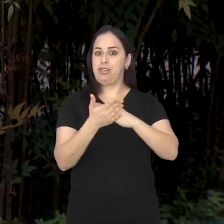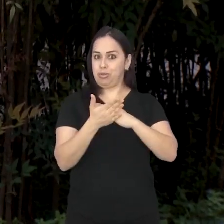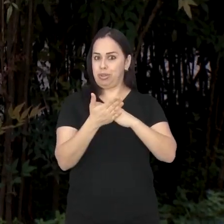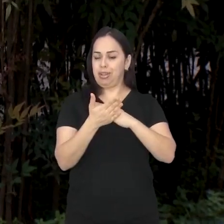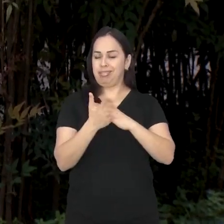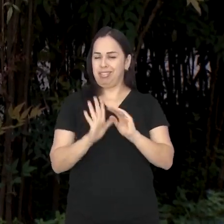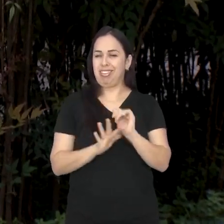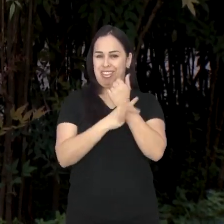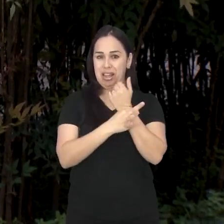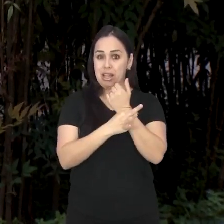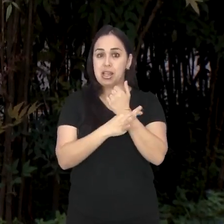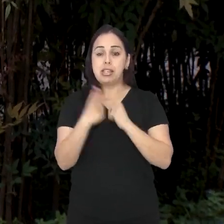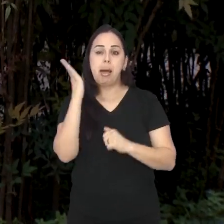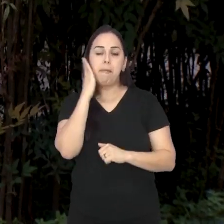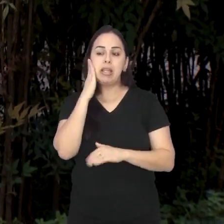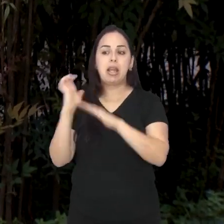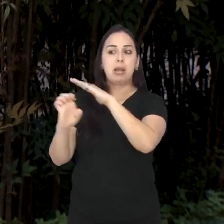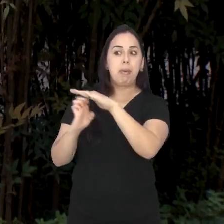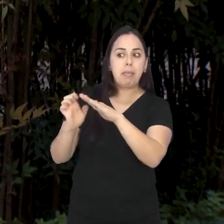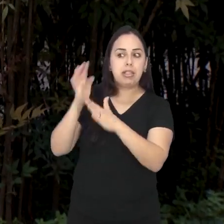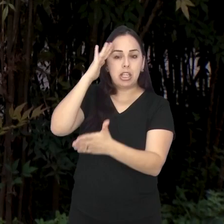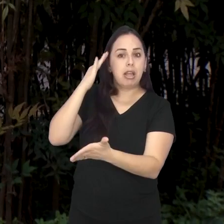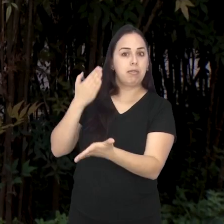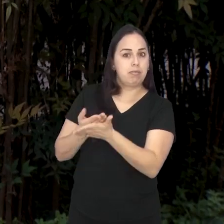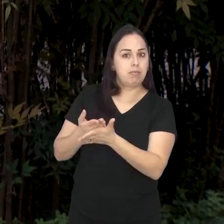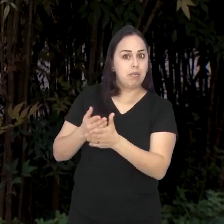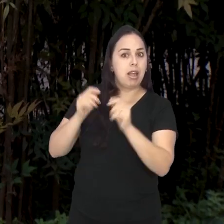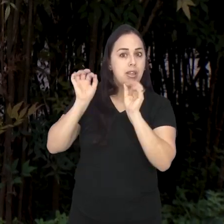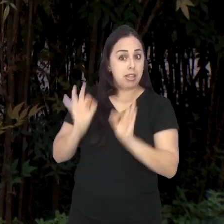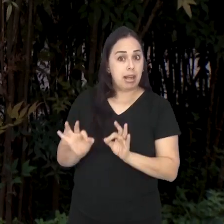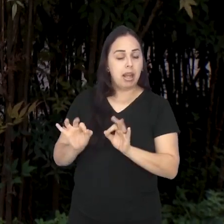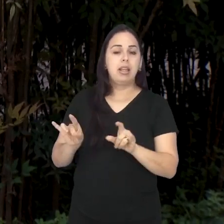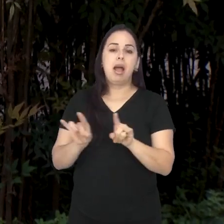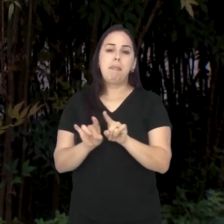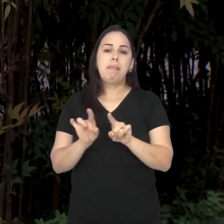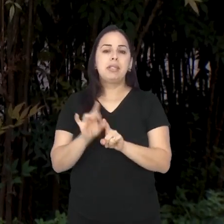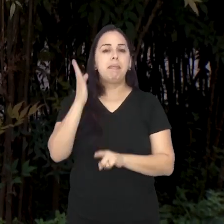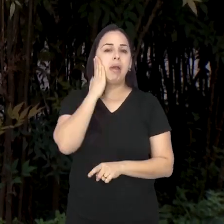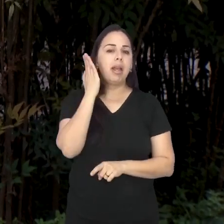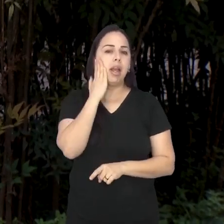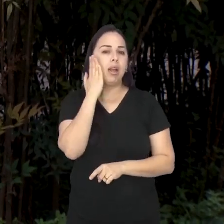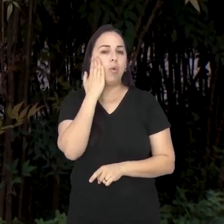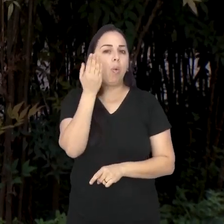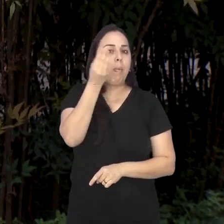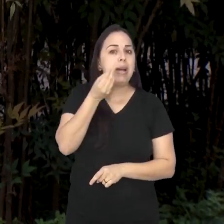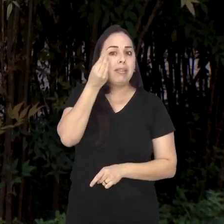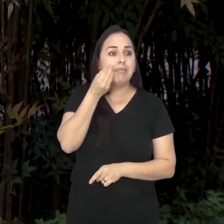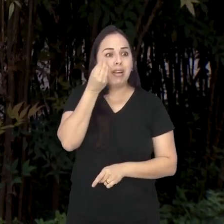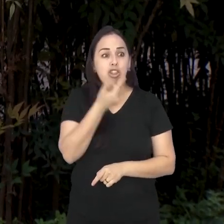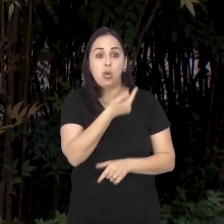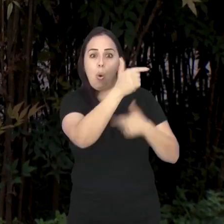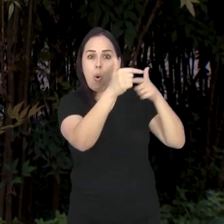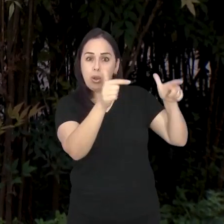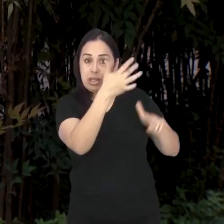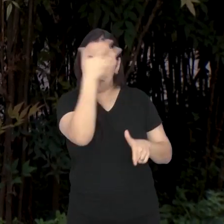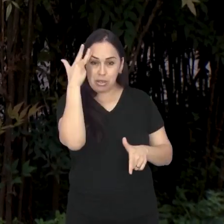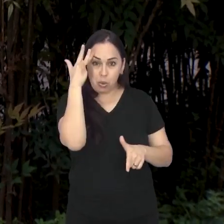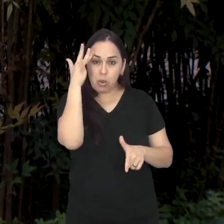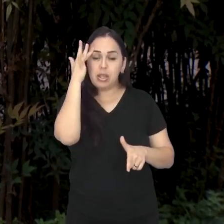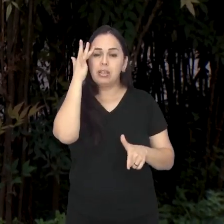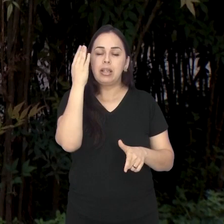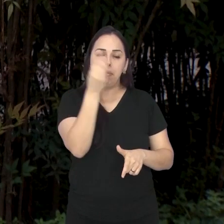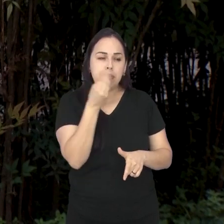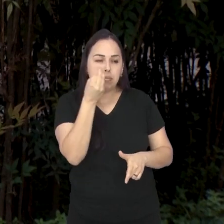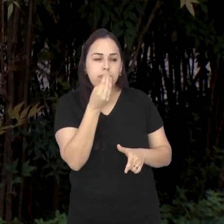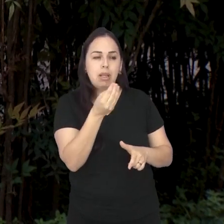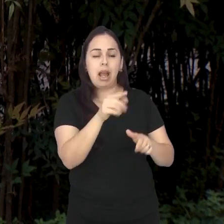ao consumidor também ter segurança para saber se é uma empresa confiável e além disso também para ele saber como é que foi a experiência dos outros usuários.